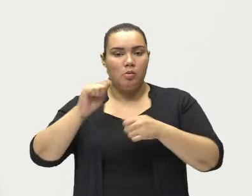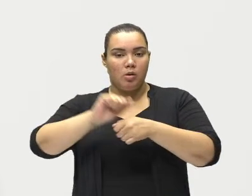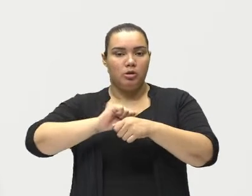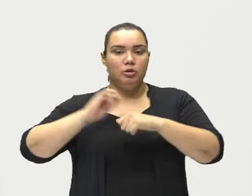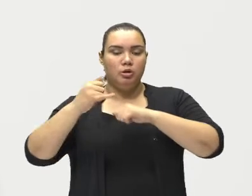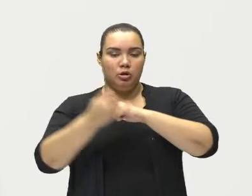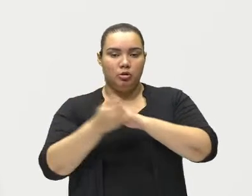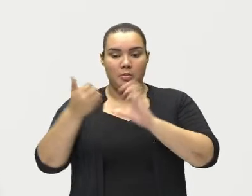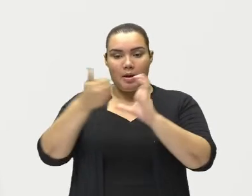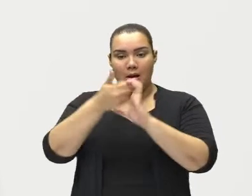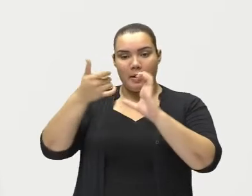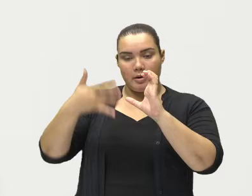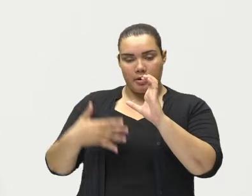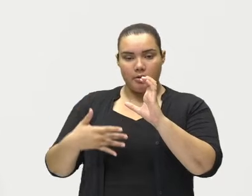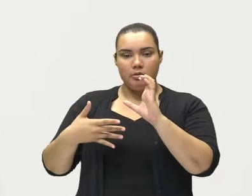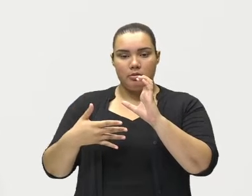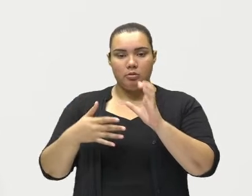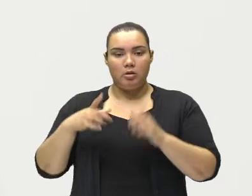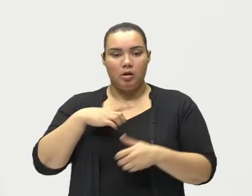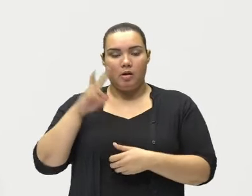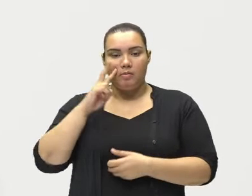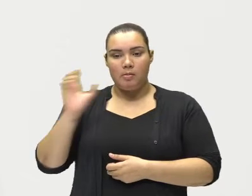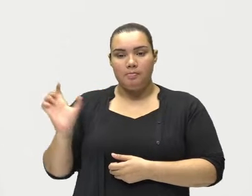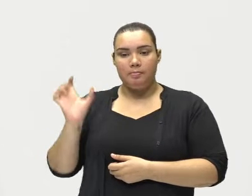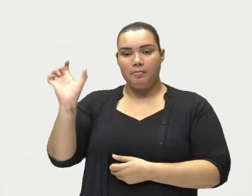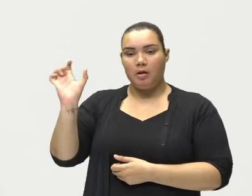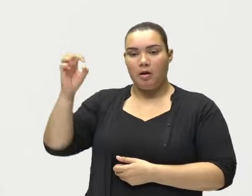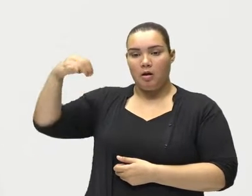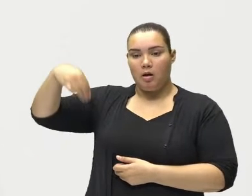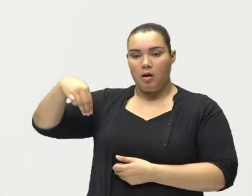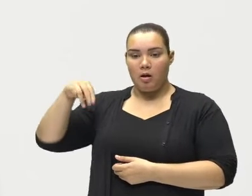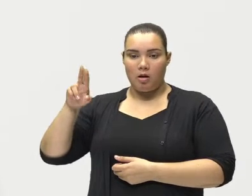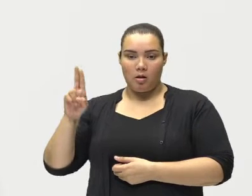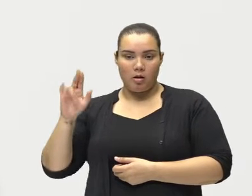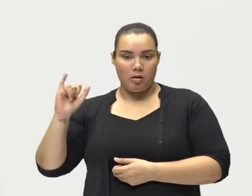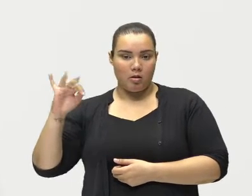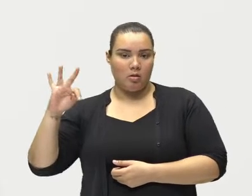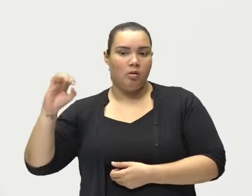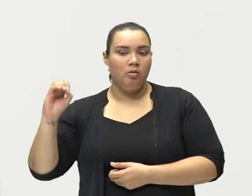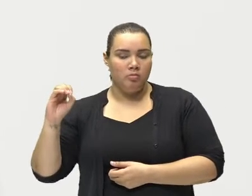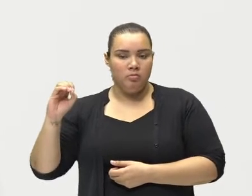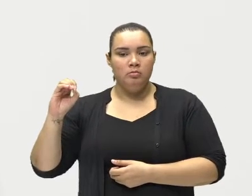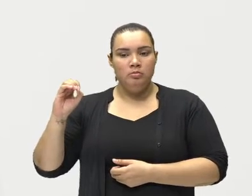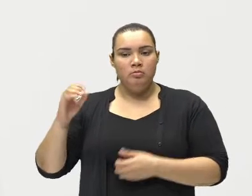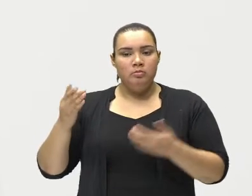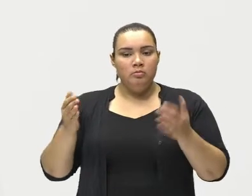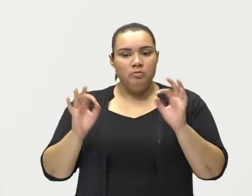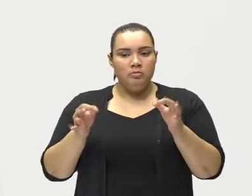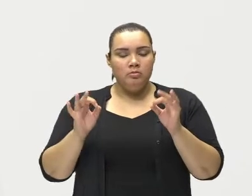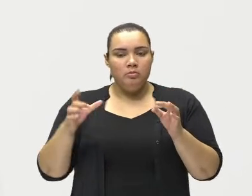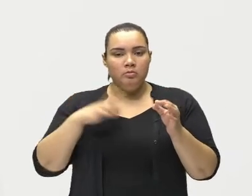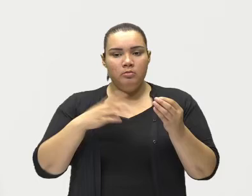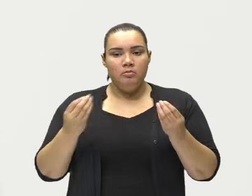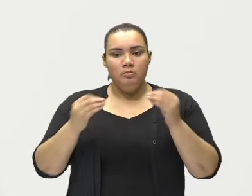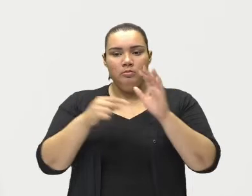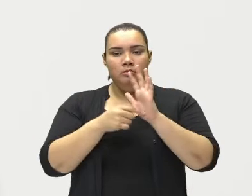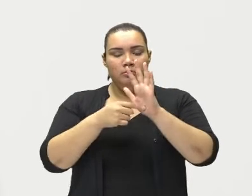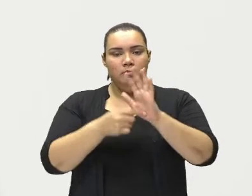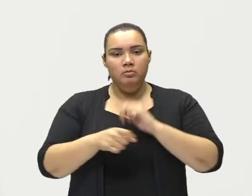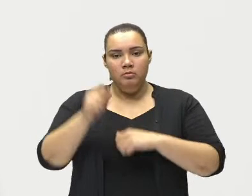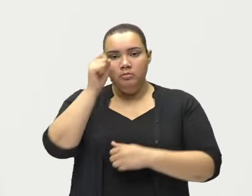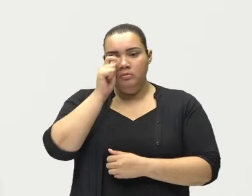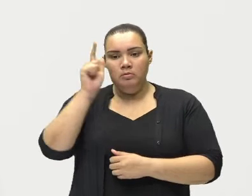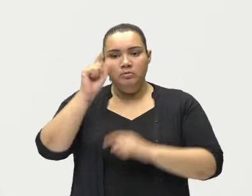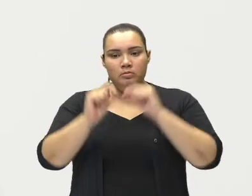essa característica da pessoa. O muito, ele está intensificando. Então, ele é um advérbio, ele traz essa ideia de